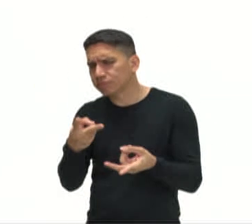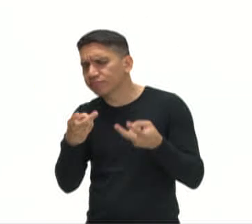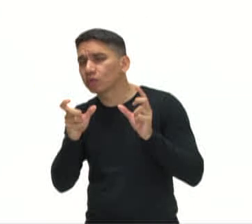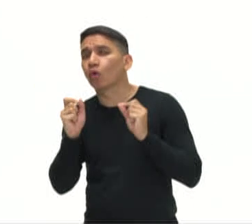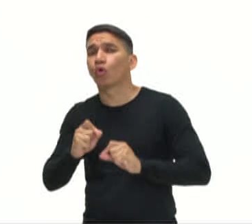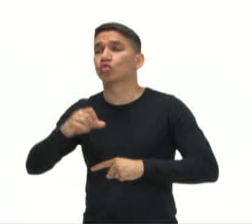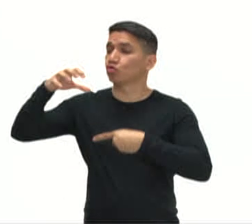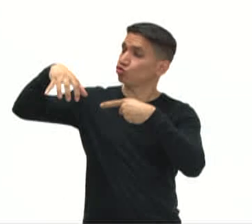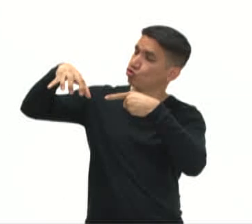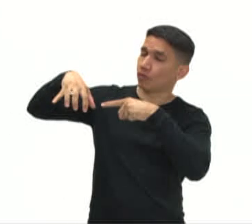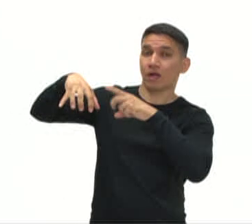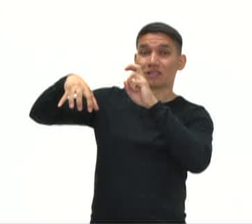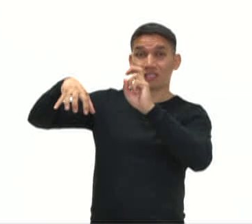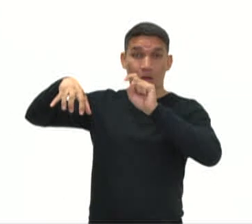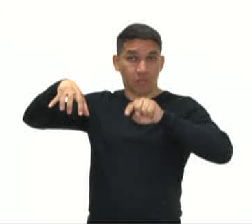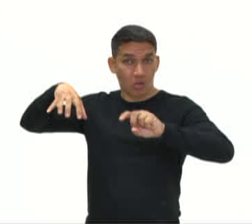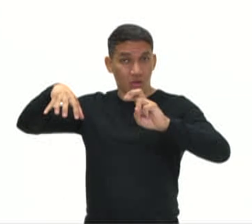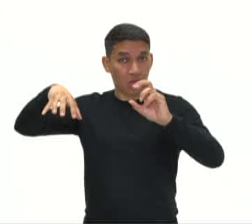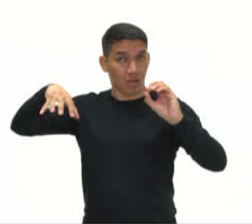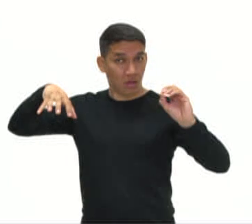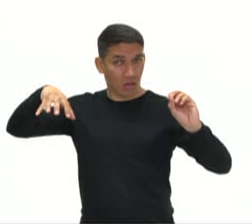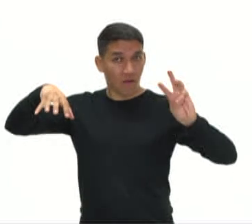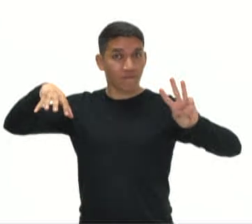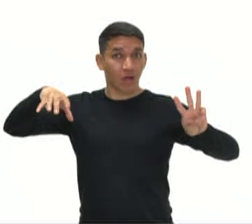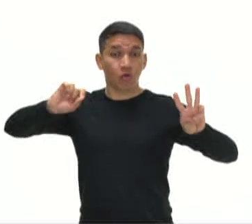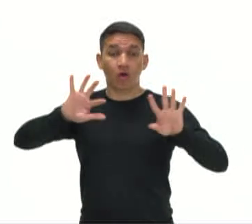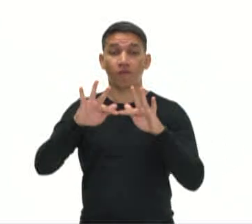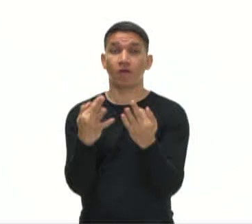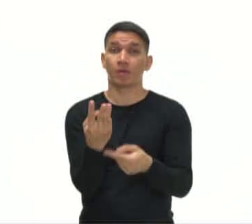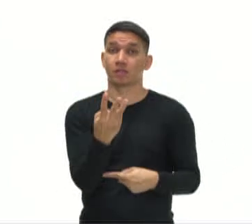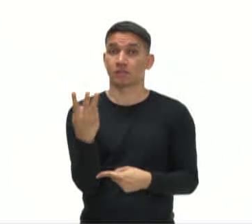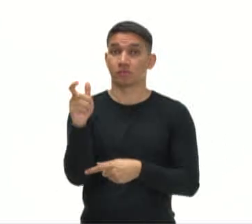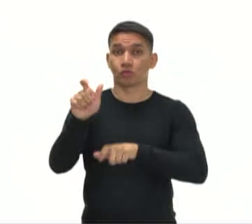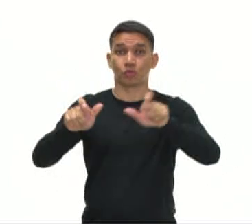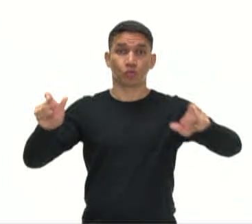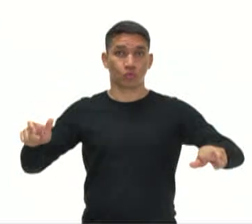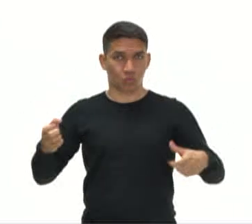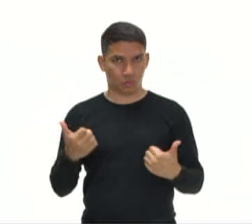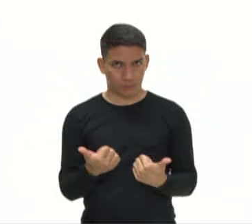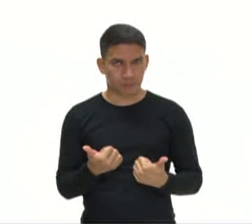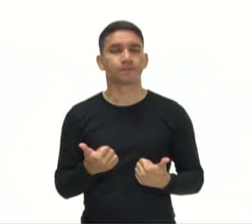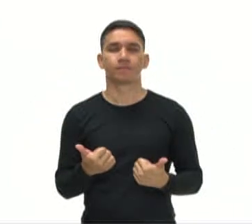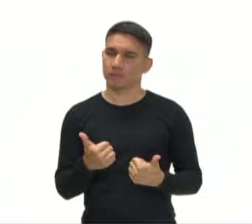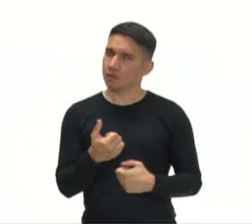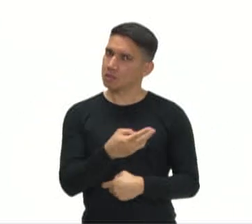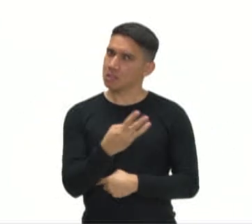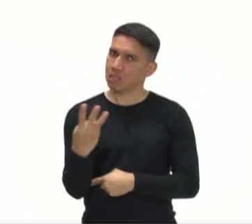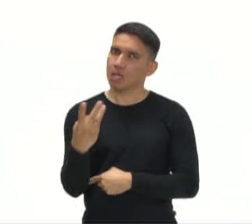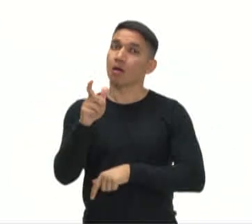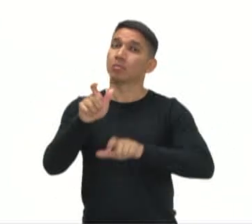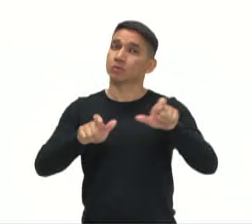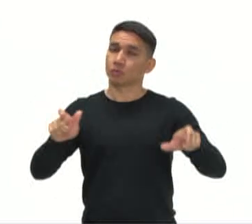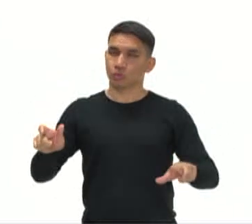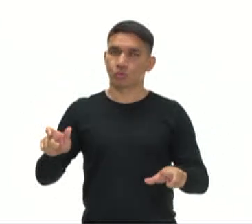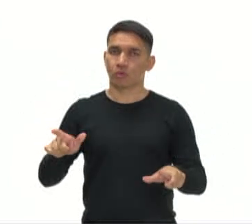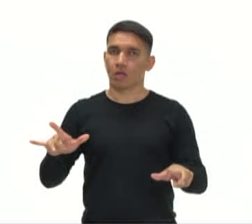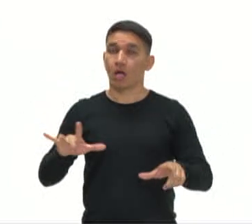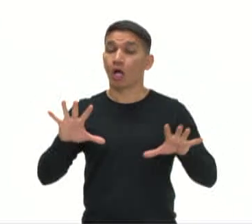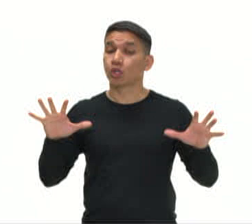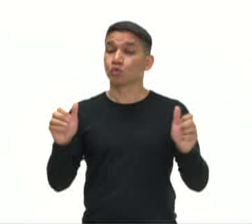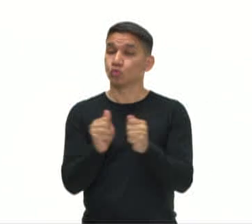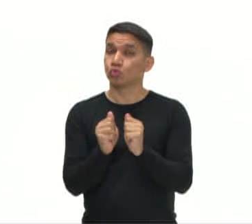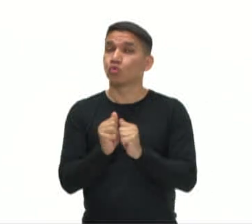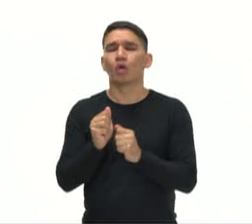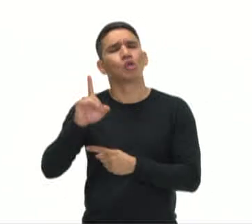de 5.500 watts e uma família de 3 pessoas, ok? 3 pessoas. Juntas em